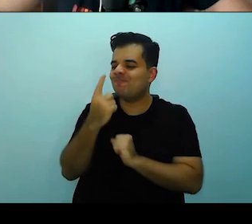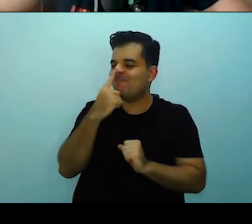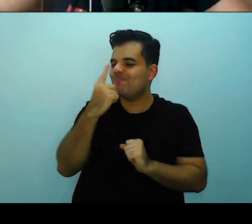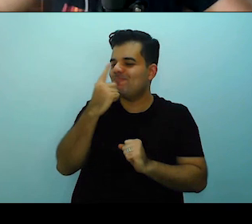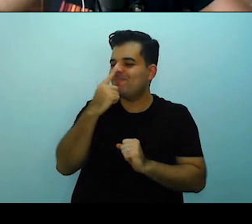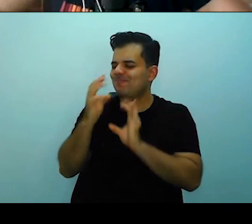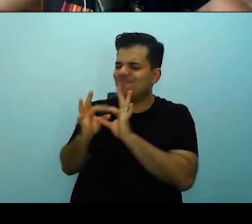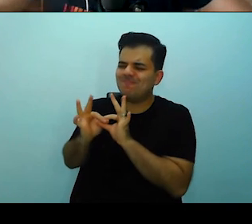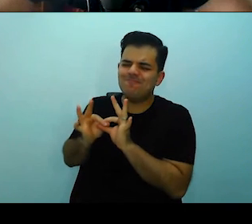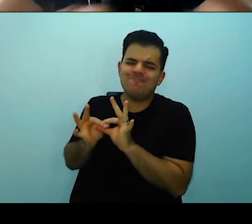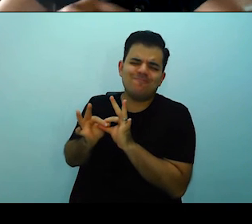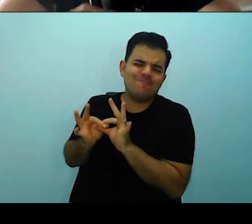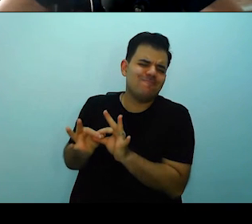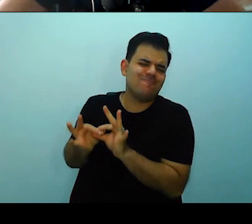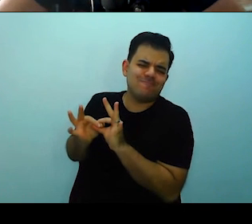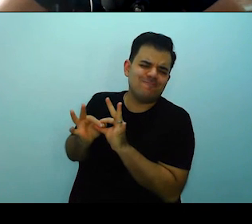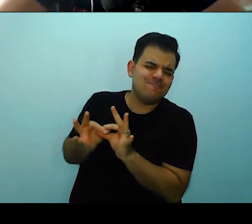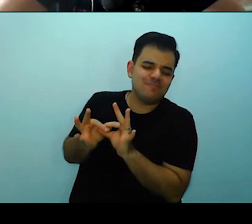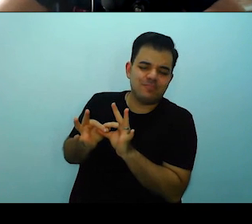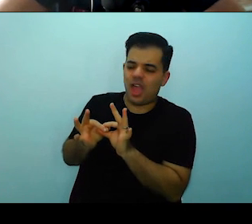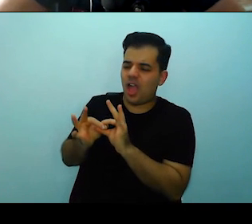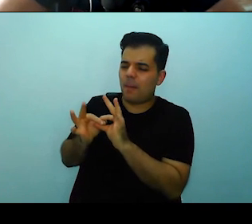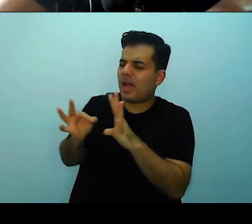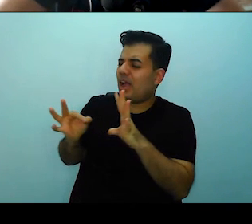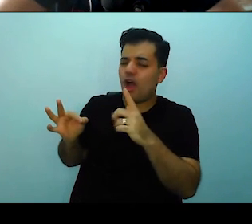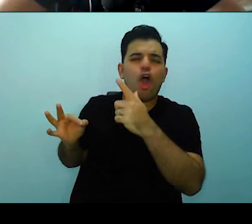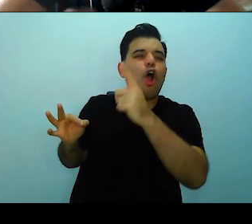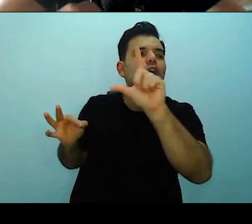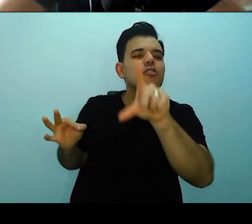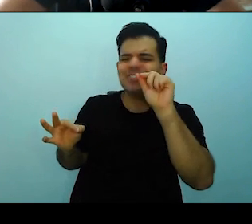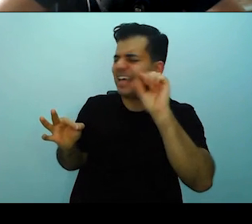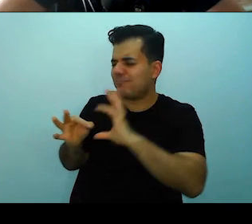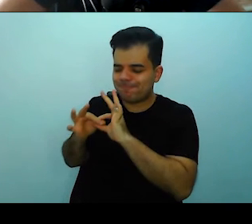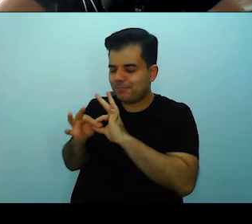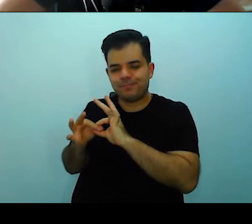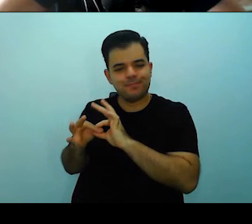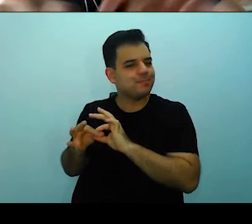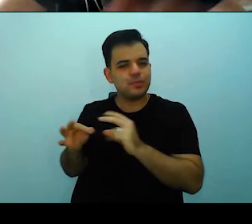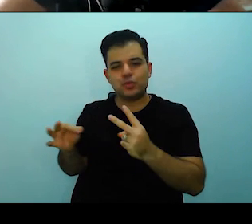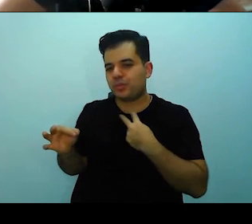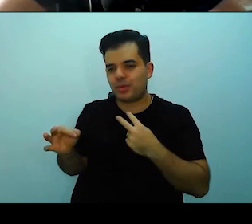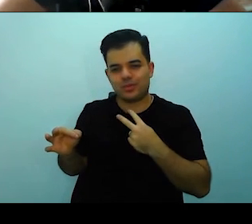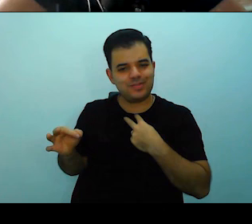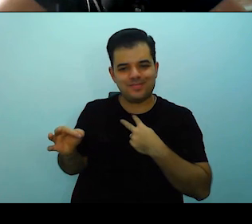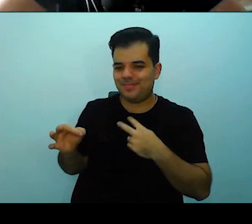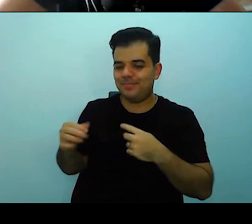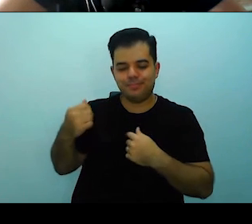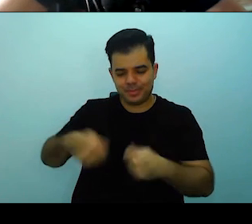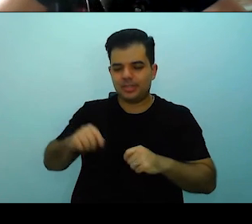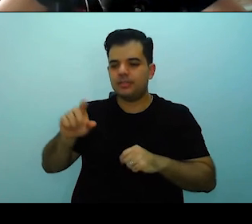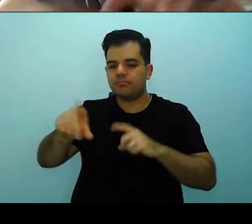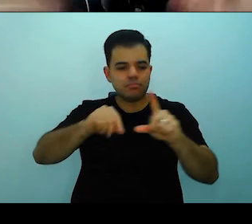bem doloroso. Isso não pode acontecer, porque, como eu falei, a tecnologia ela é bastante volátil, a gente tem ciclos de